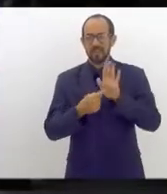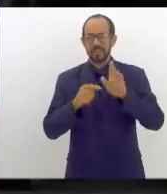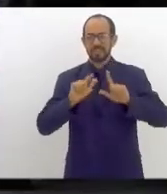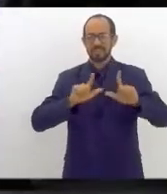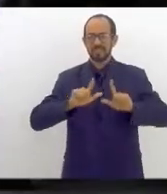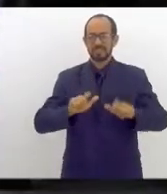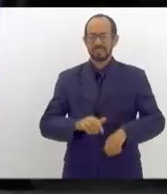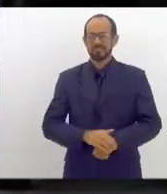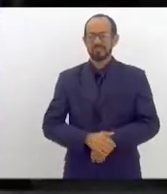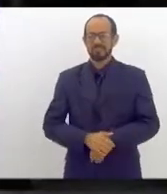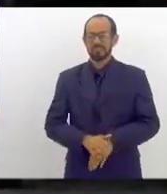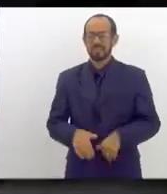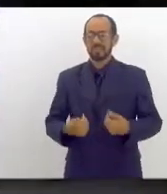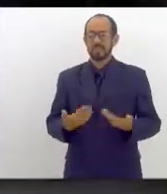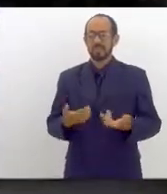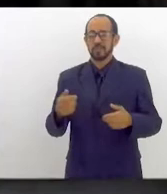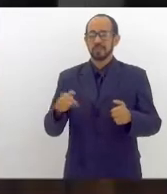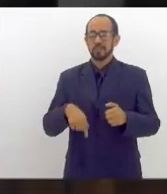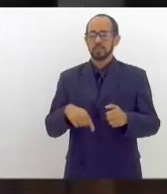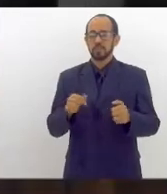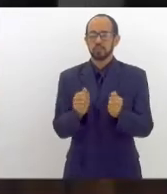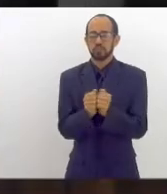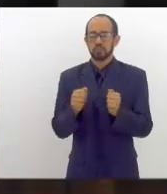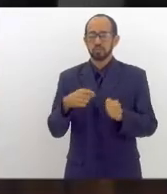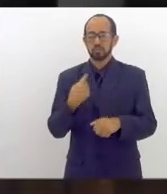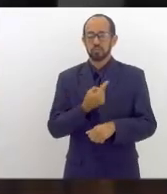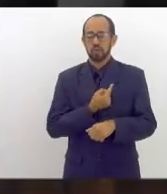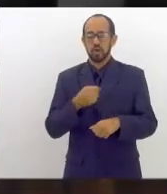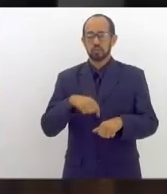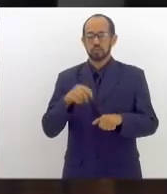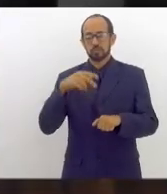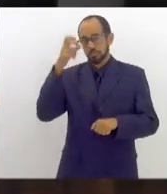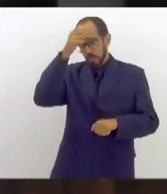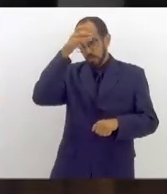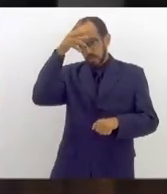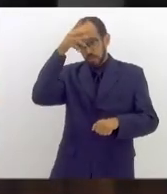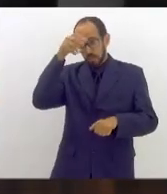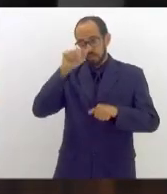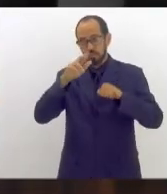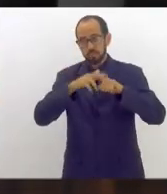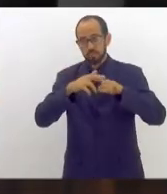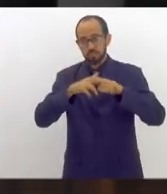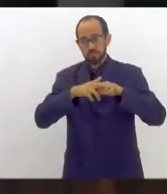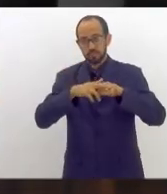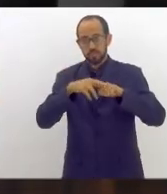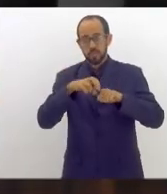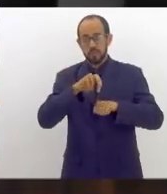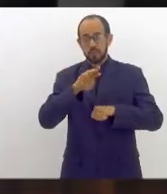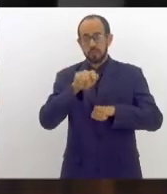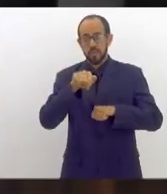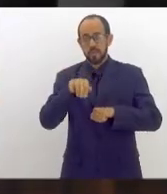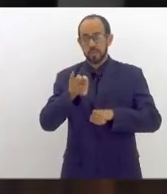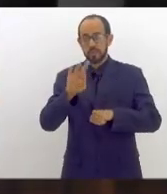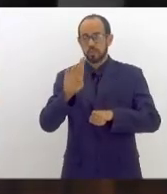estão conosco prefeito de Belford Roxo nosso amigo querido Waguinho seja bem-vindo